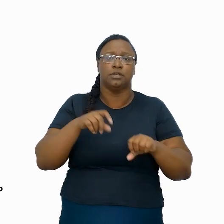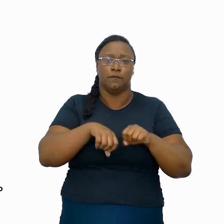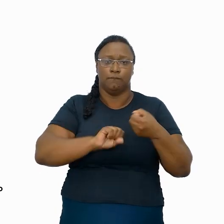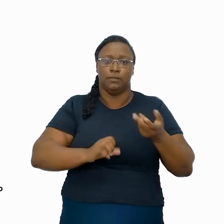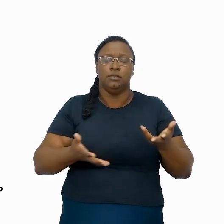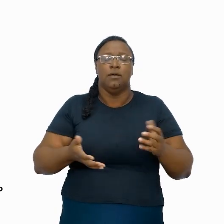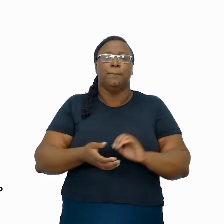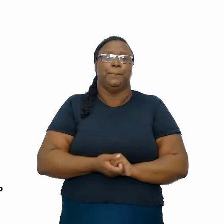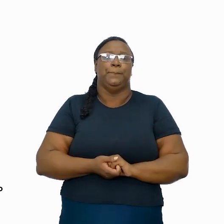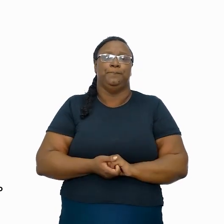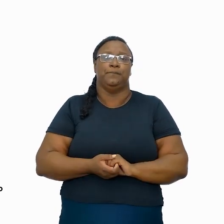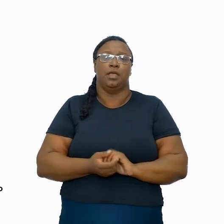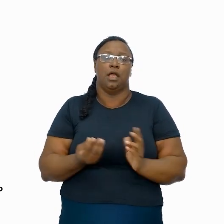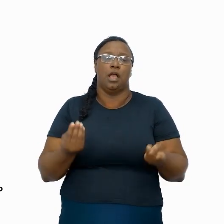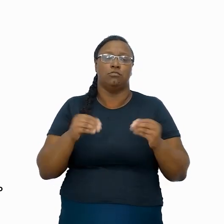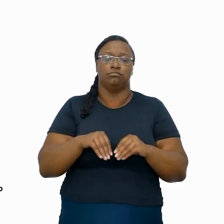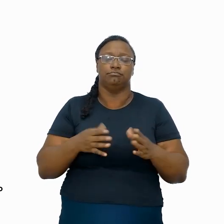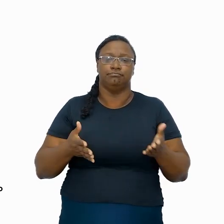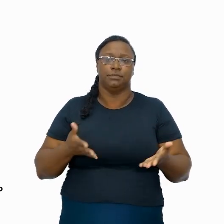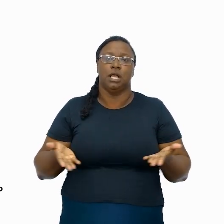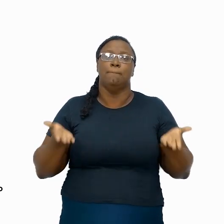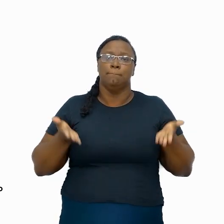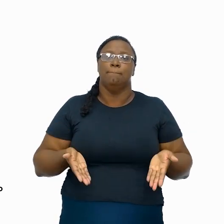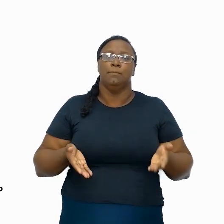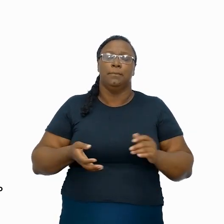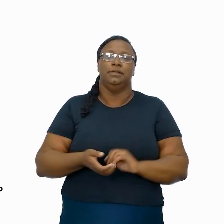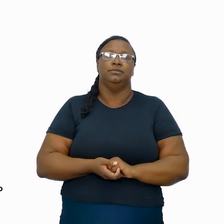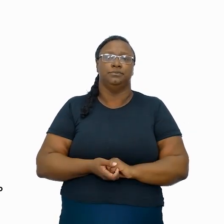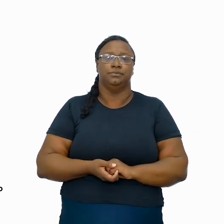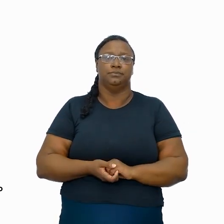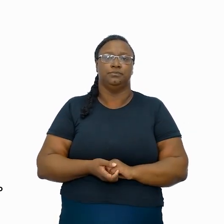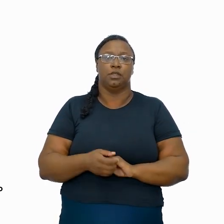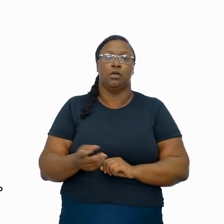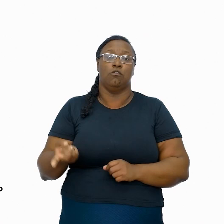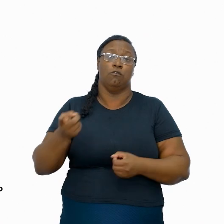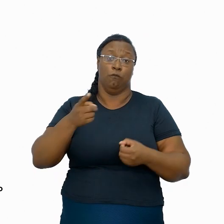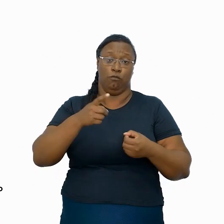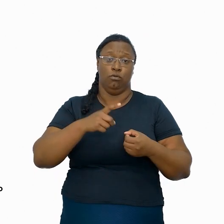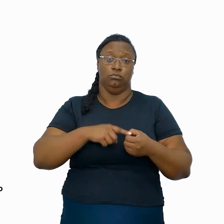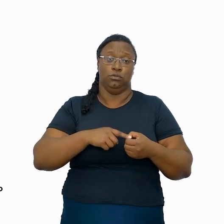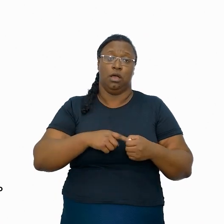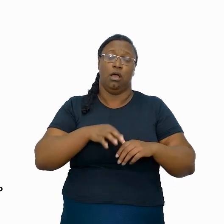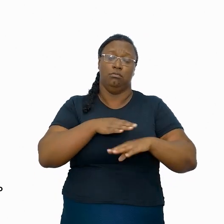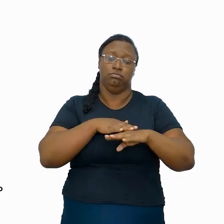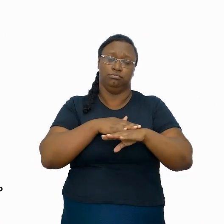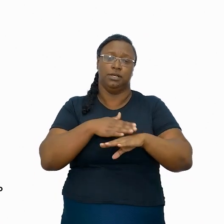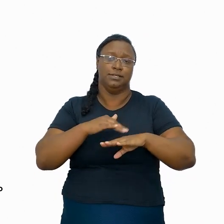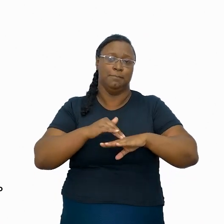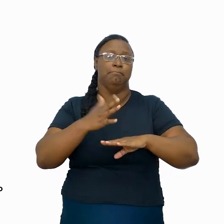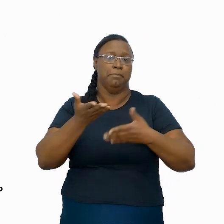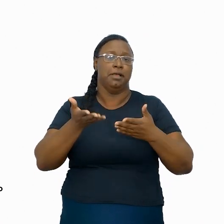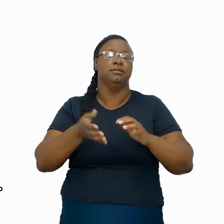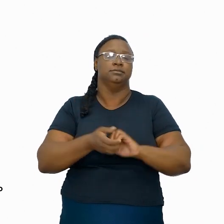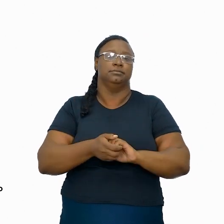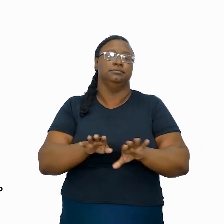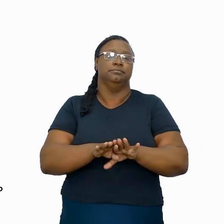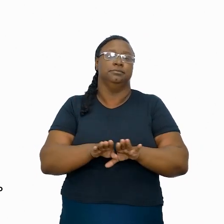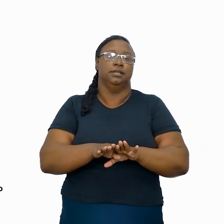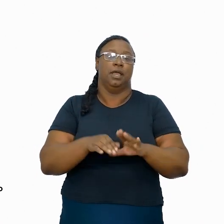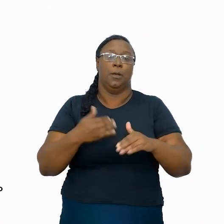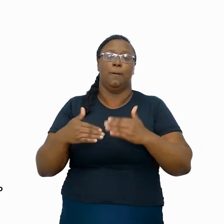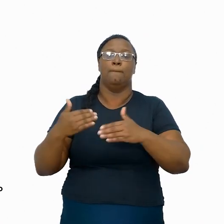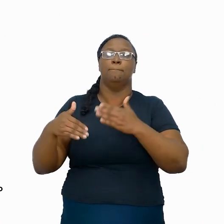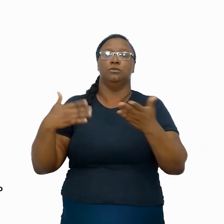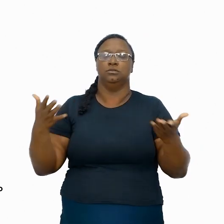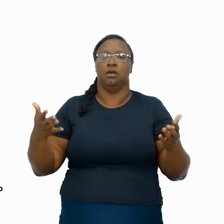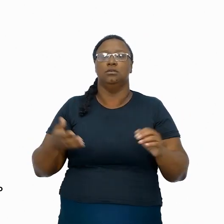e readaptar elas para esse momento. Então, quando voltar, a gente comenta um pouco mais, né, mas poderia ser um processo